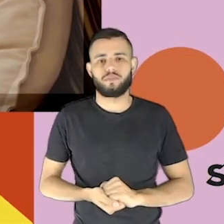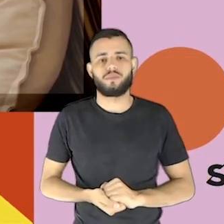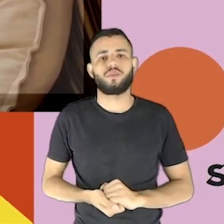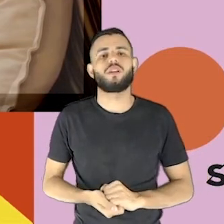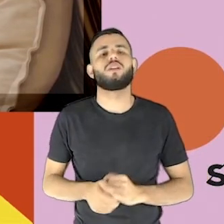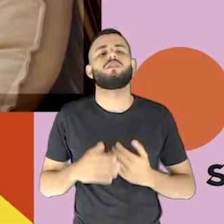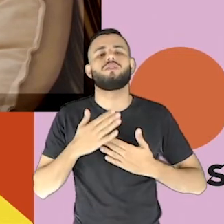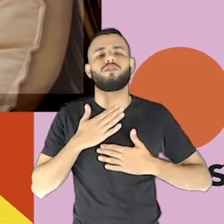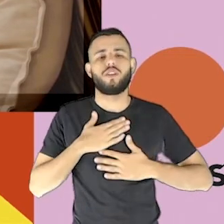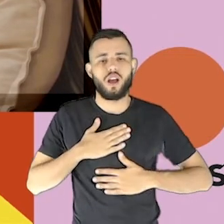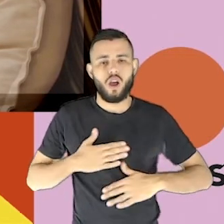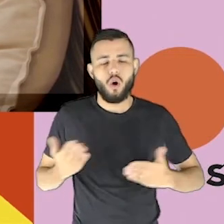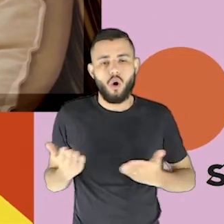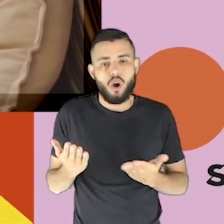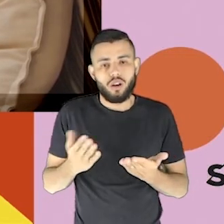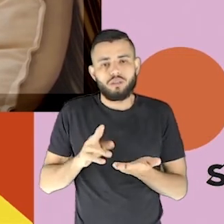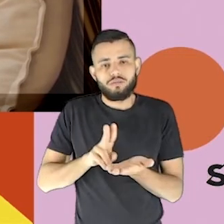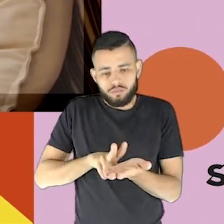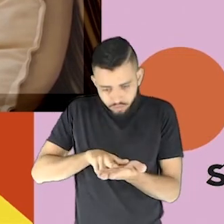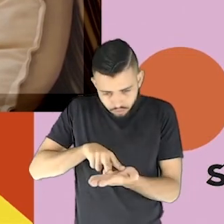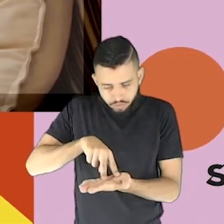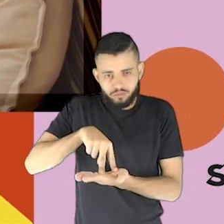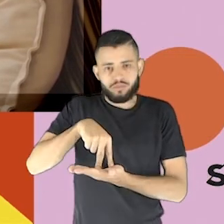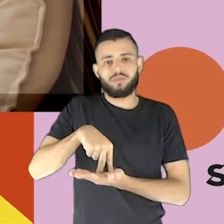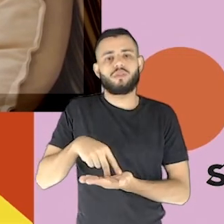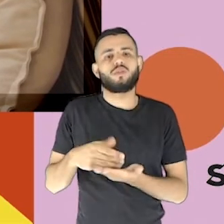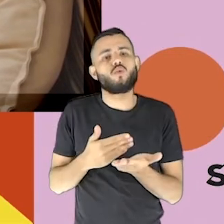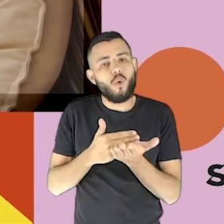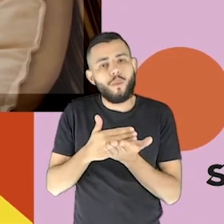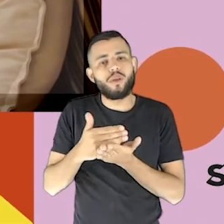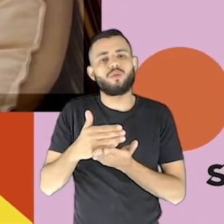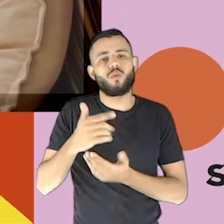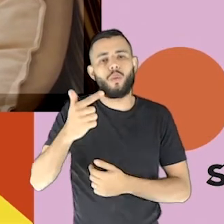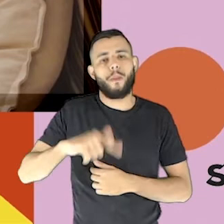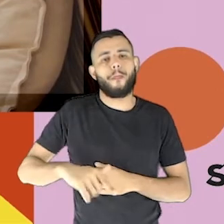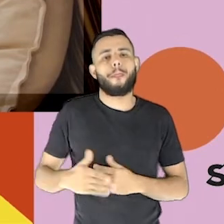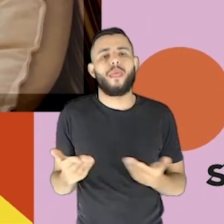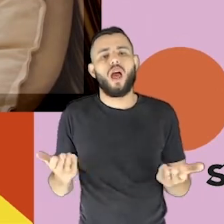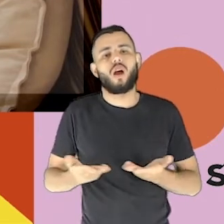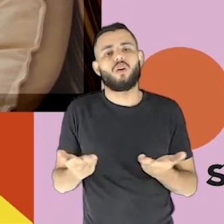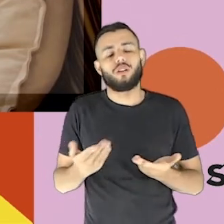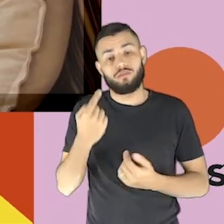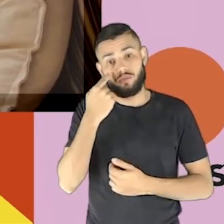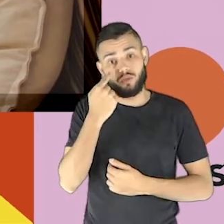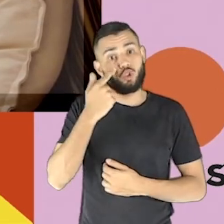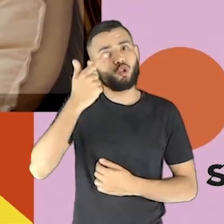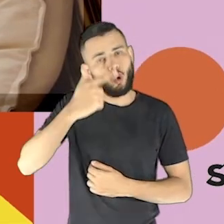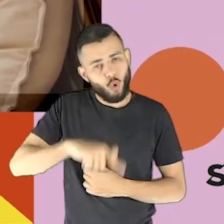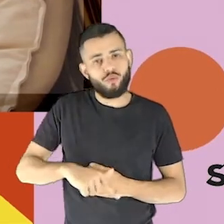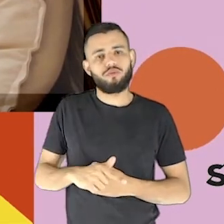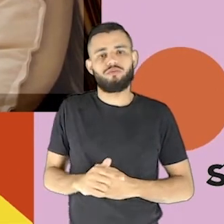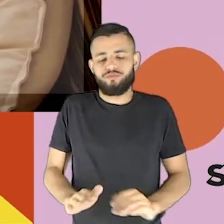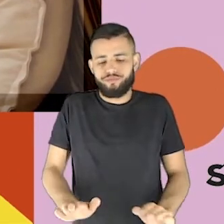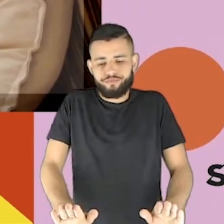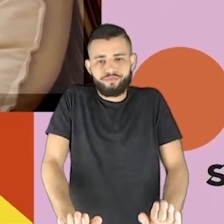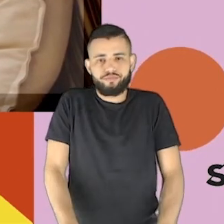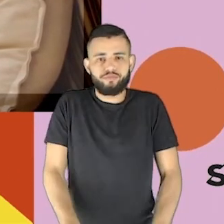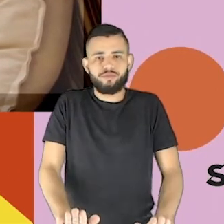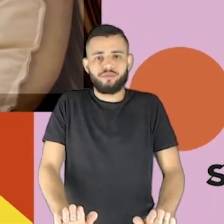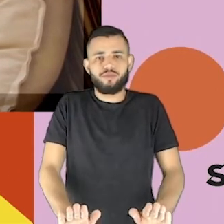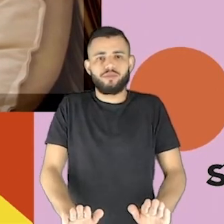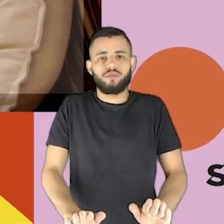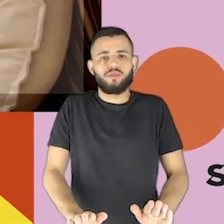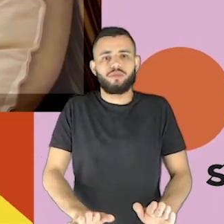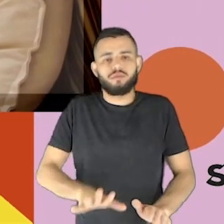Devagar desenrola. Voltamos para o início da sequência. Alinhe os joelhos com os quadris. Mãos embaixo do ombro.